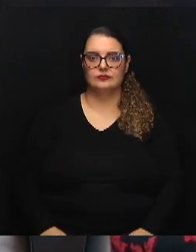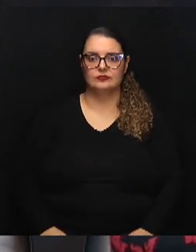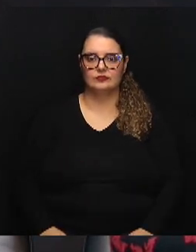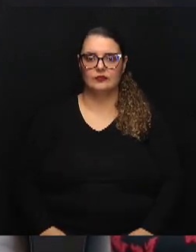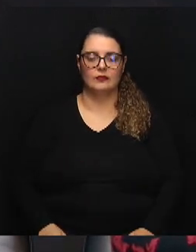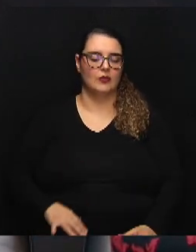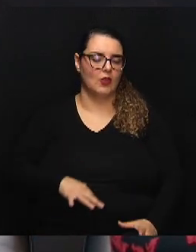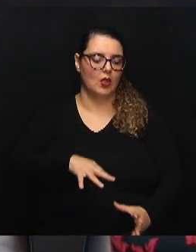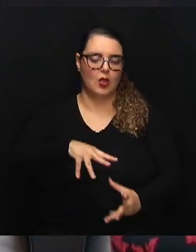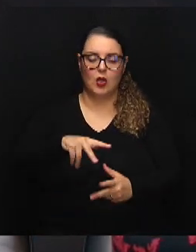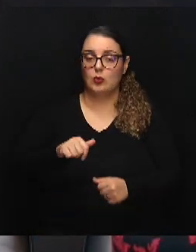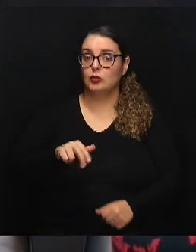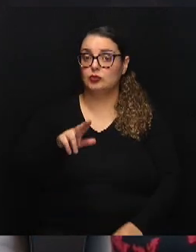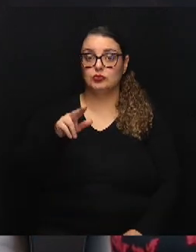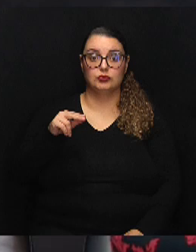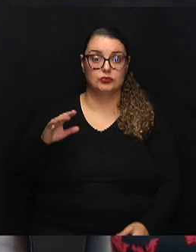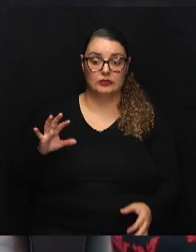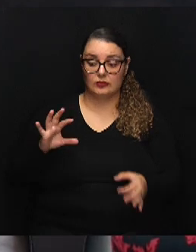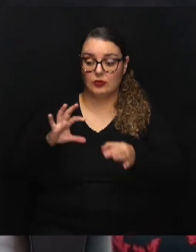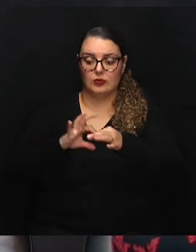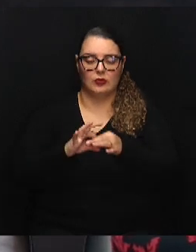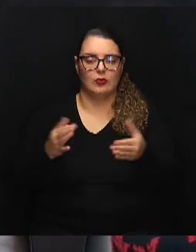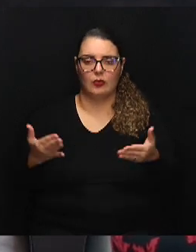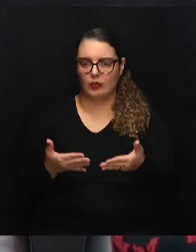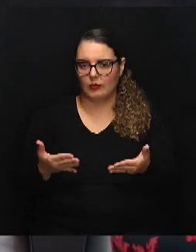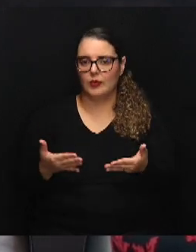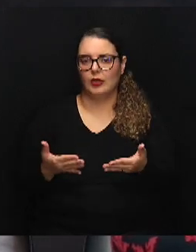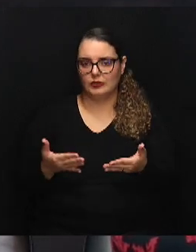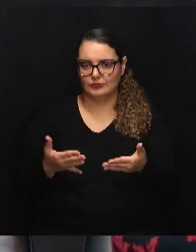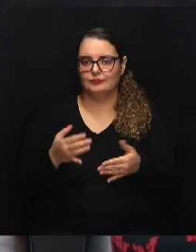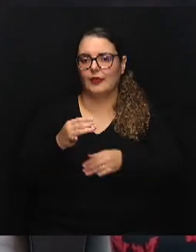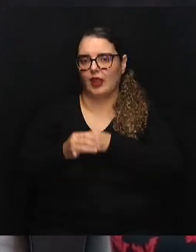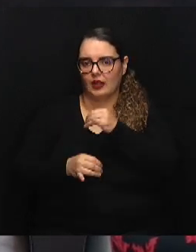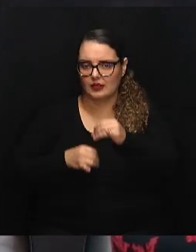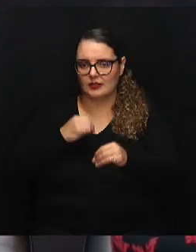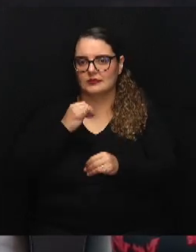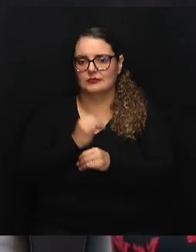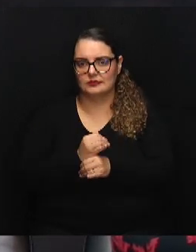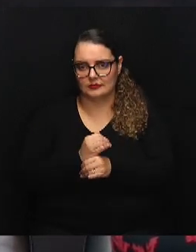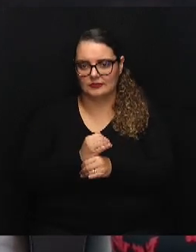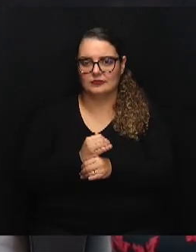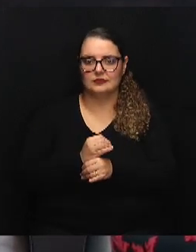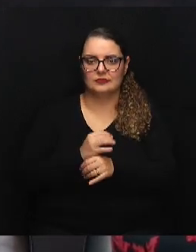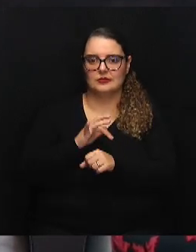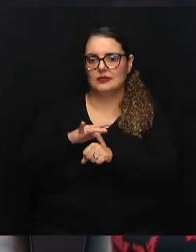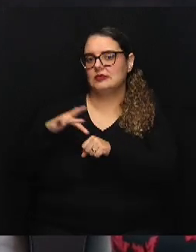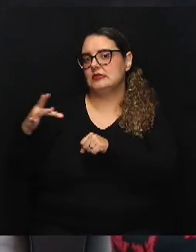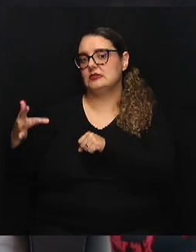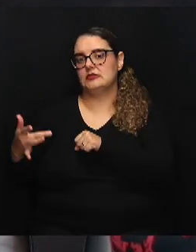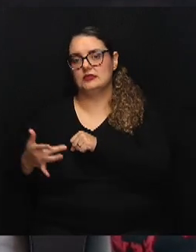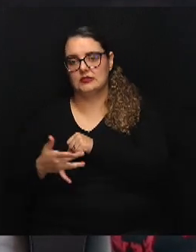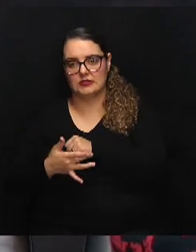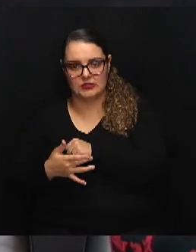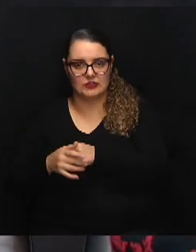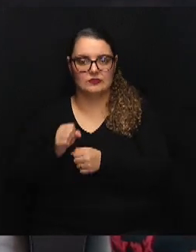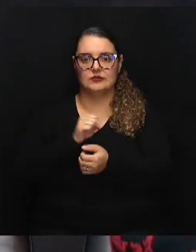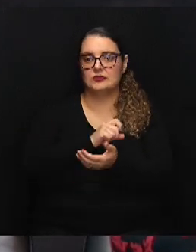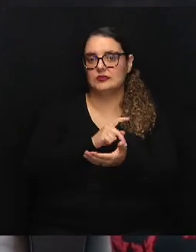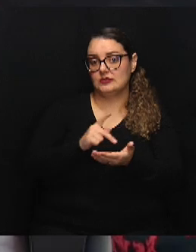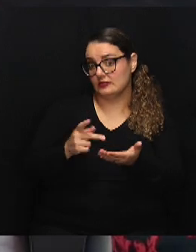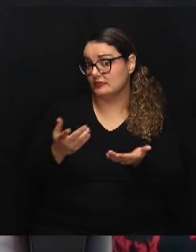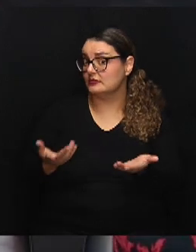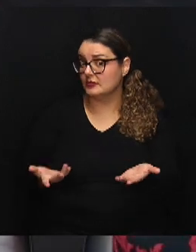todo nunca esteve tão conectado como está hoje, né? Então, aí através das redes sociais, dos aplicativos,